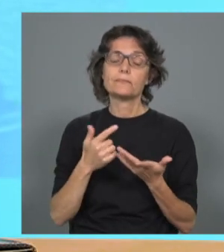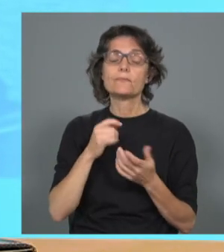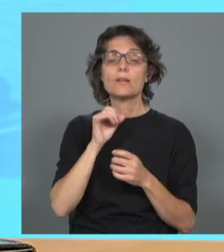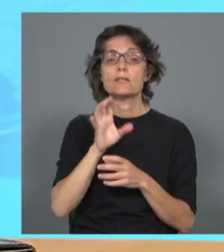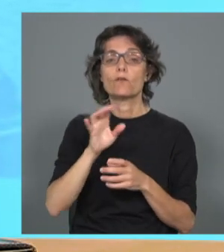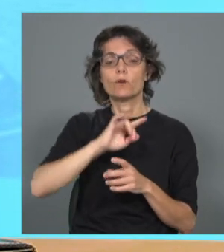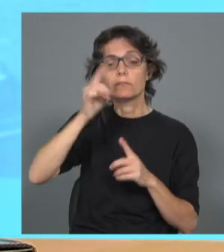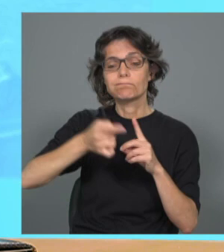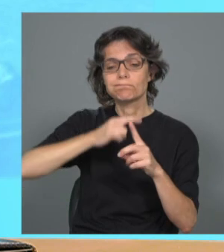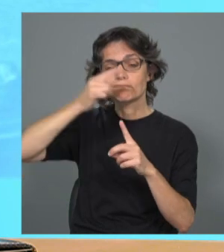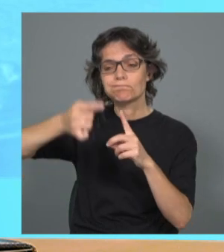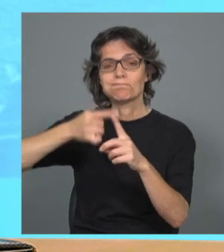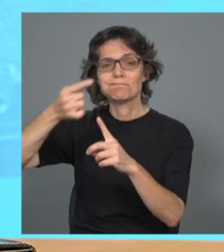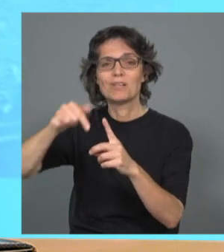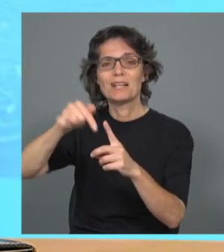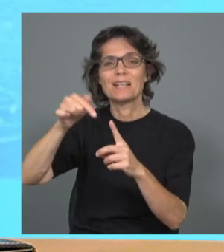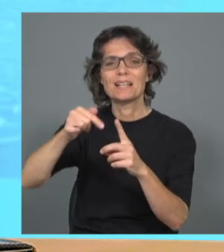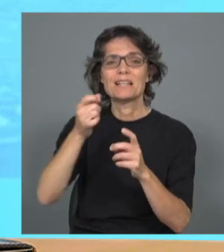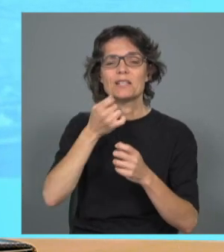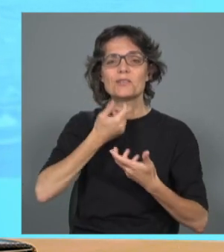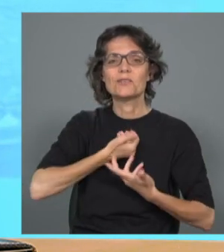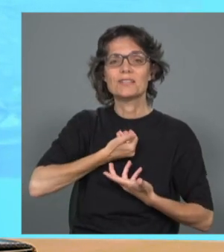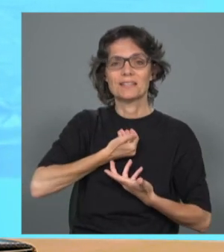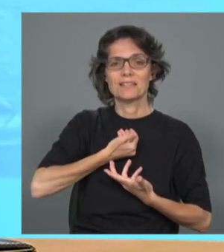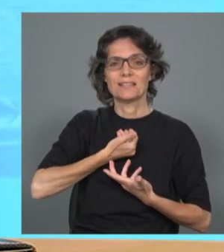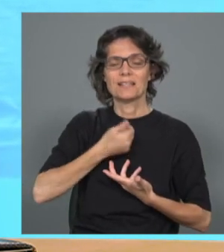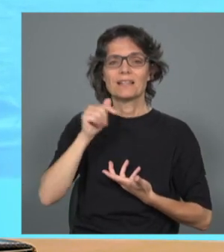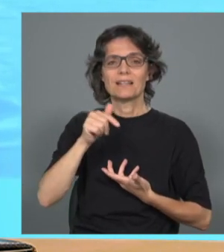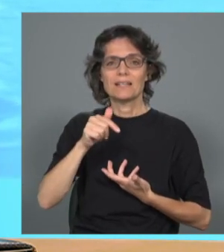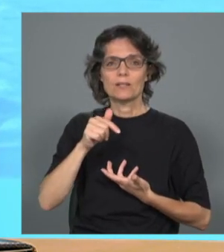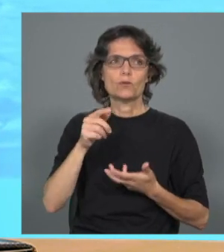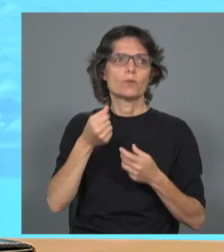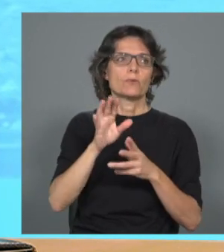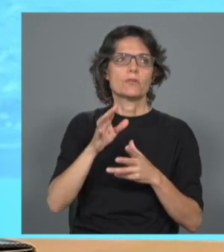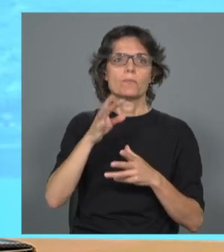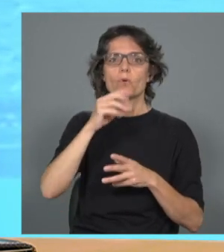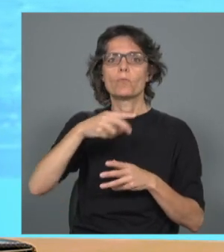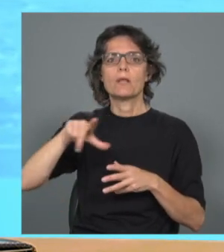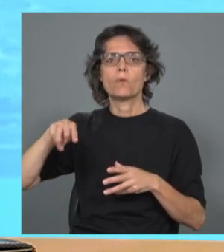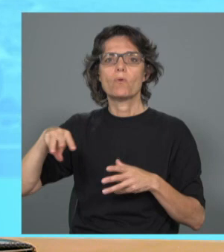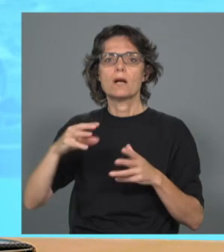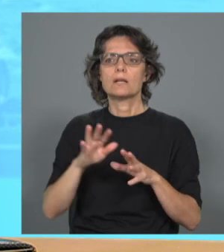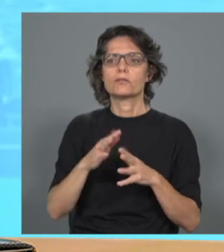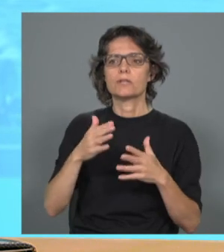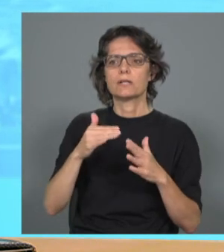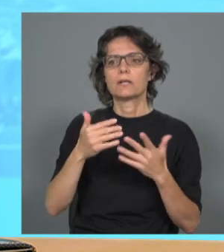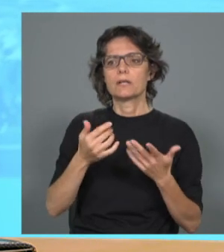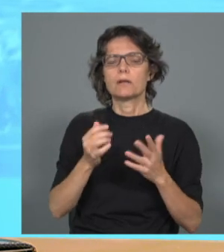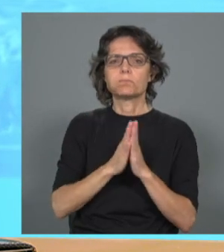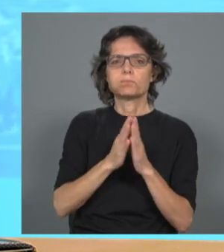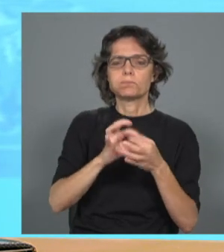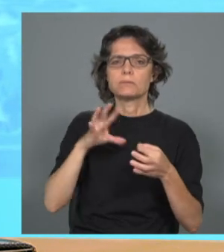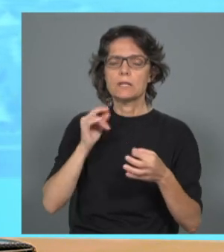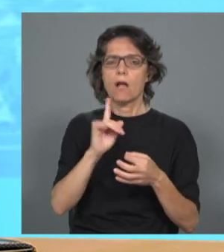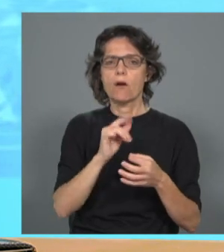quisermos numa linguagem até menos católica, menos religiosa, mais aberta a todos, da